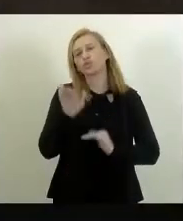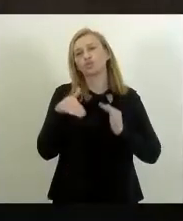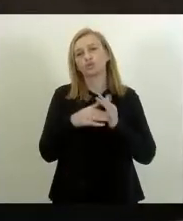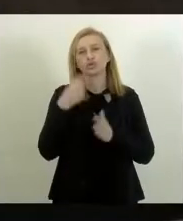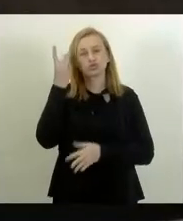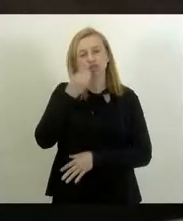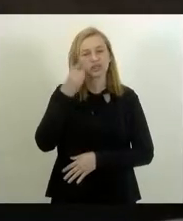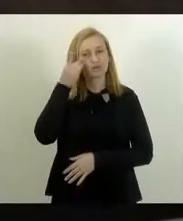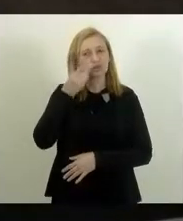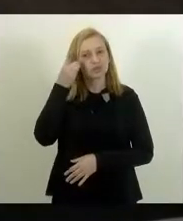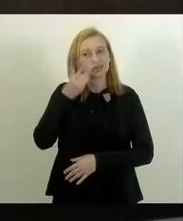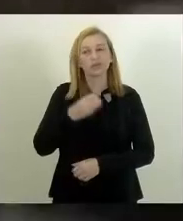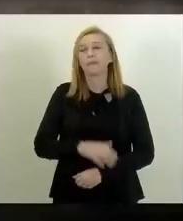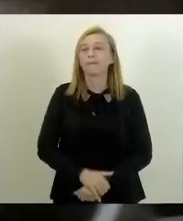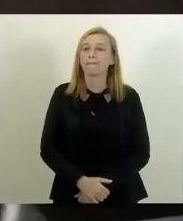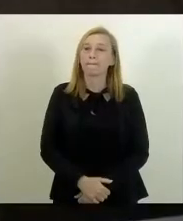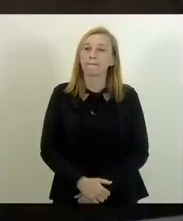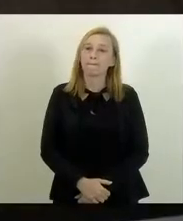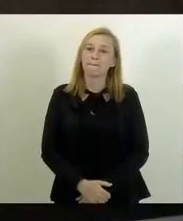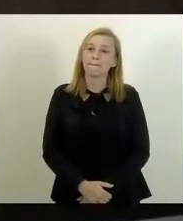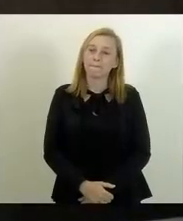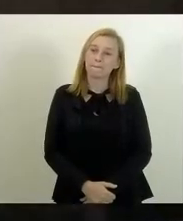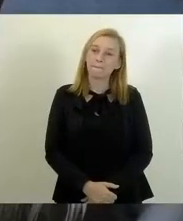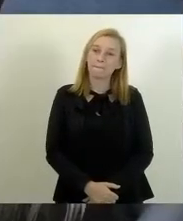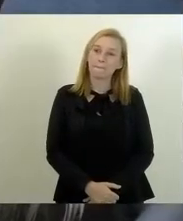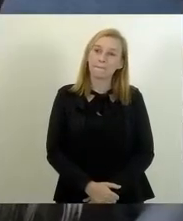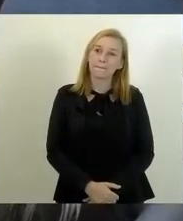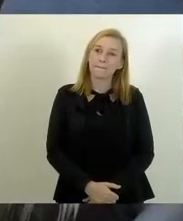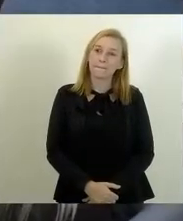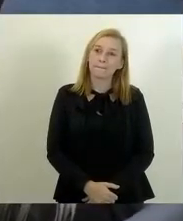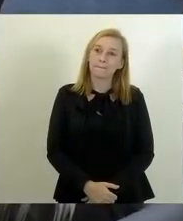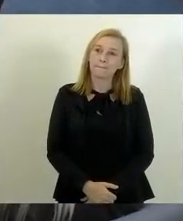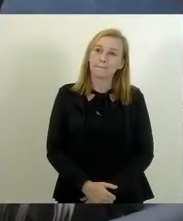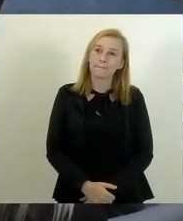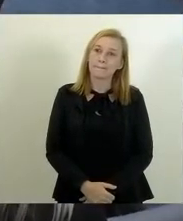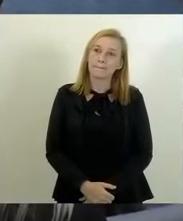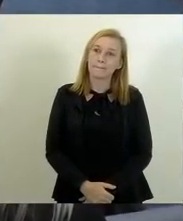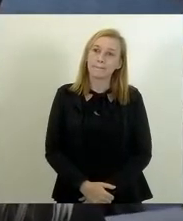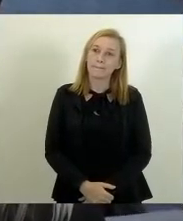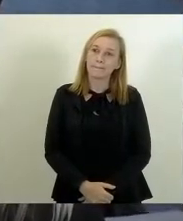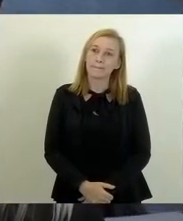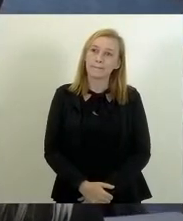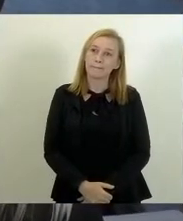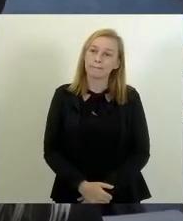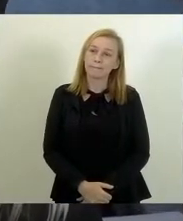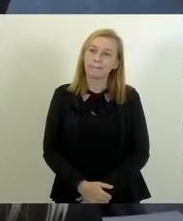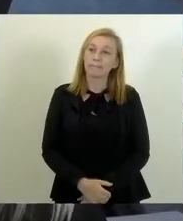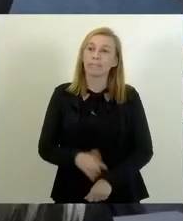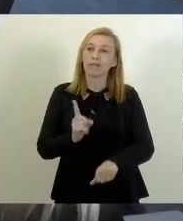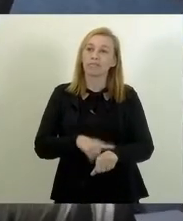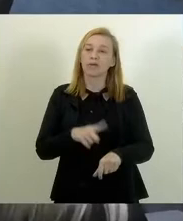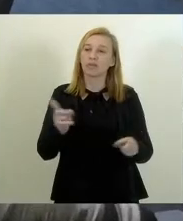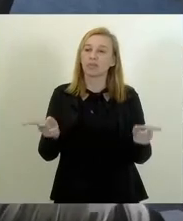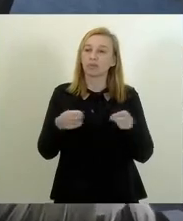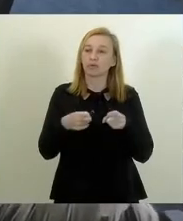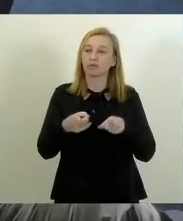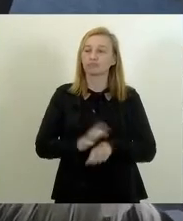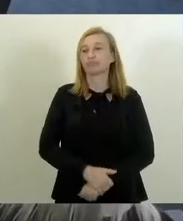deputadas, senhores deputados, a gente, em curto espaço de tempo,